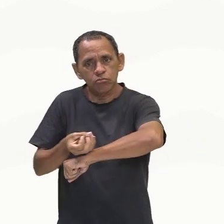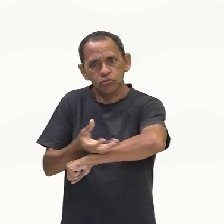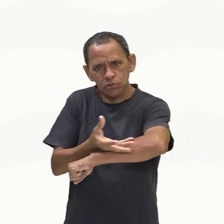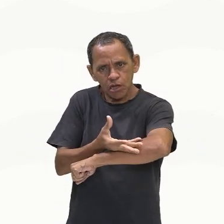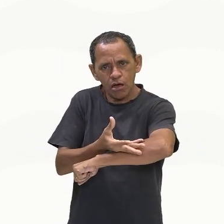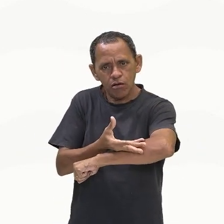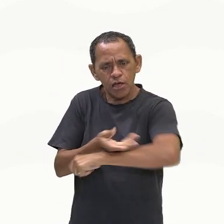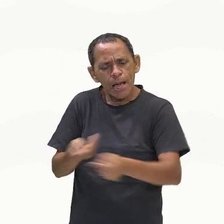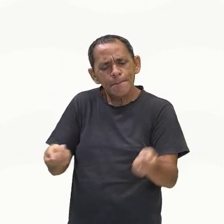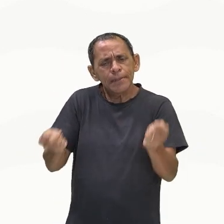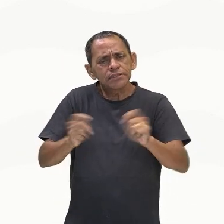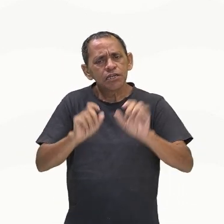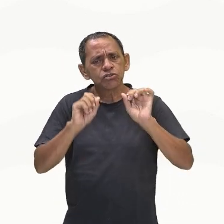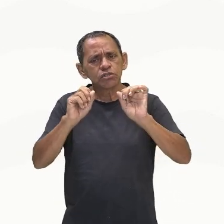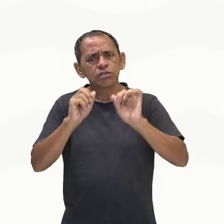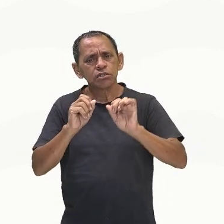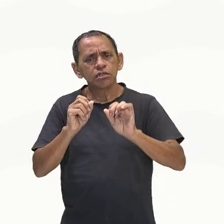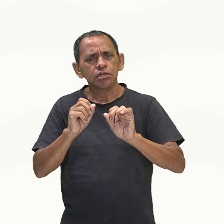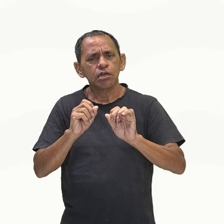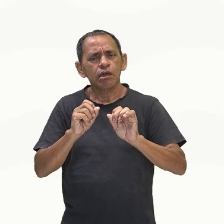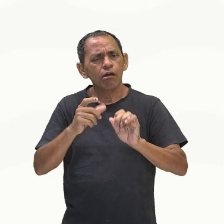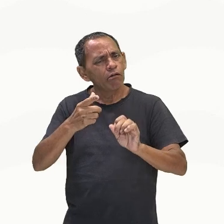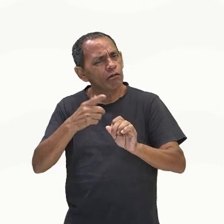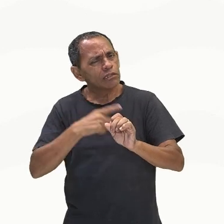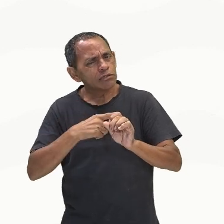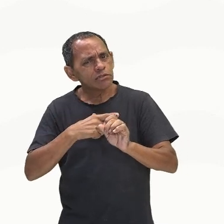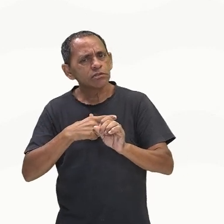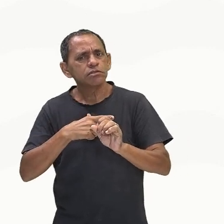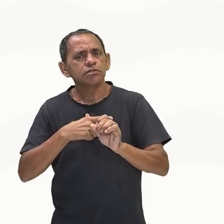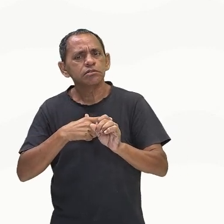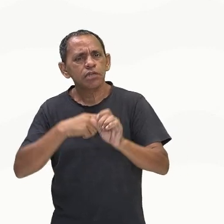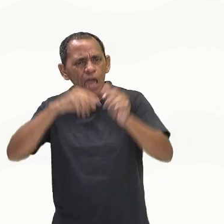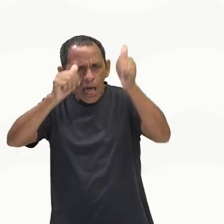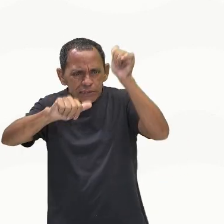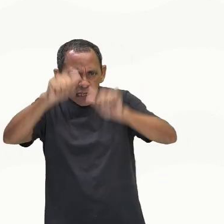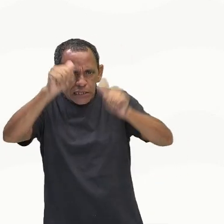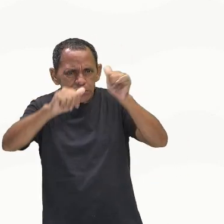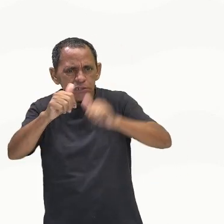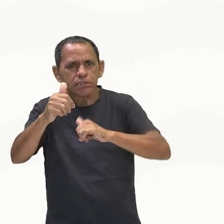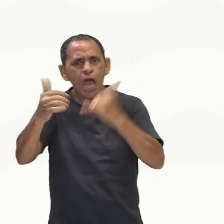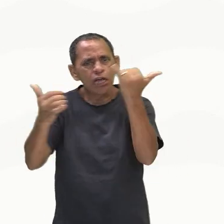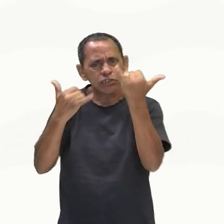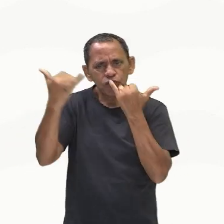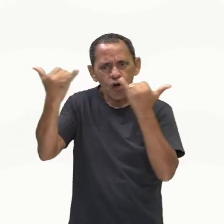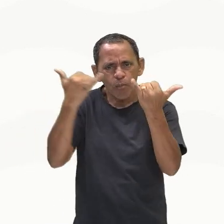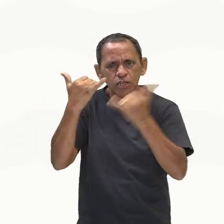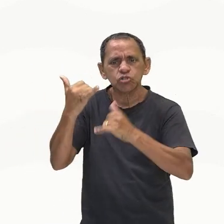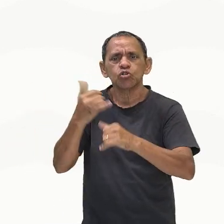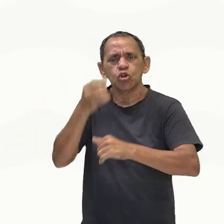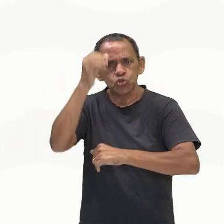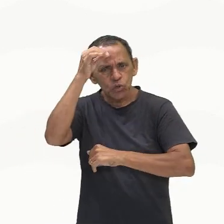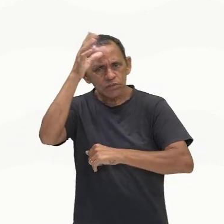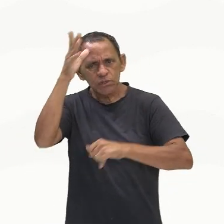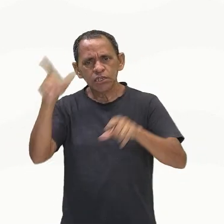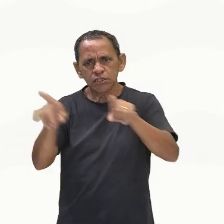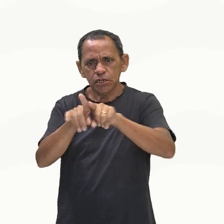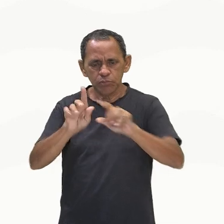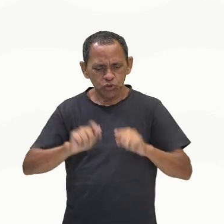capacidade de digerir as emoções, os sentimentos e os esforços, a serviço do quê? De